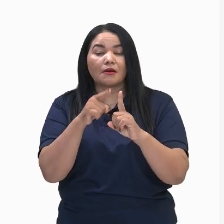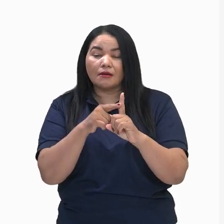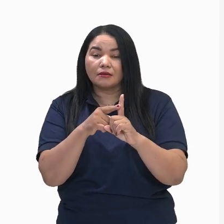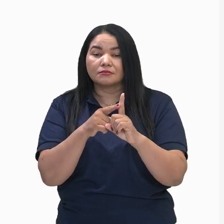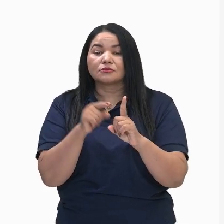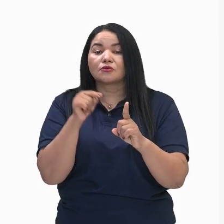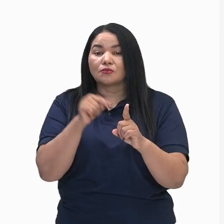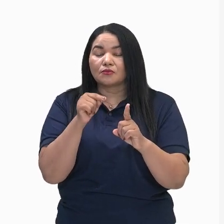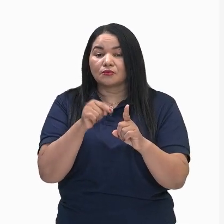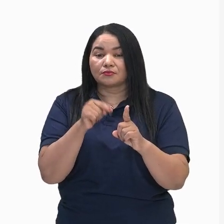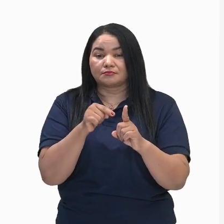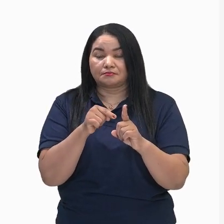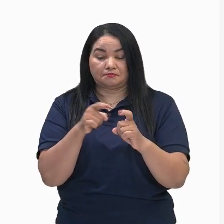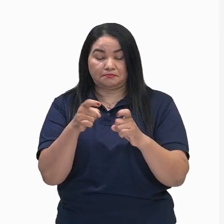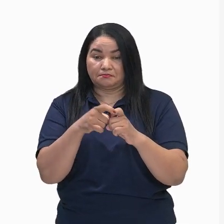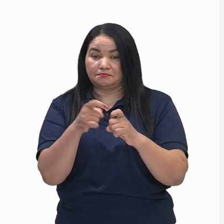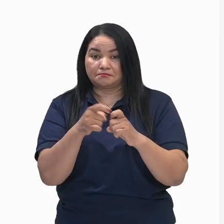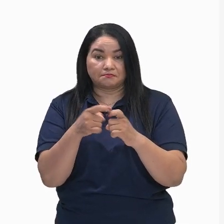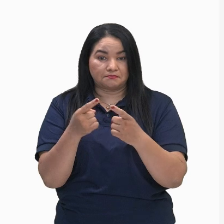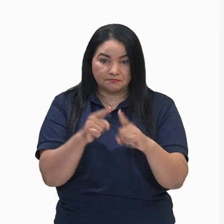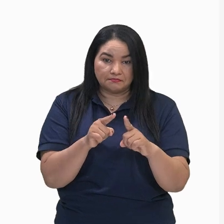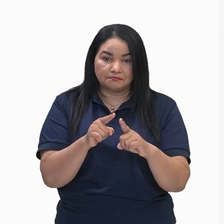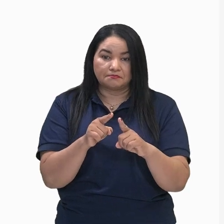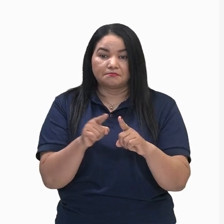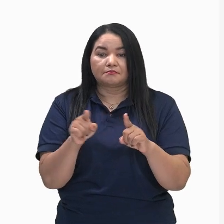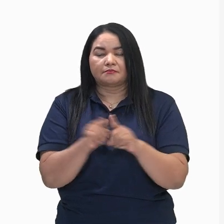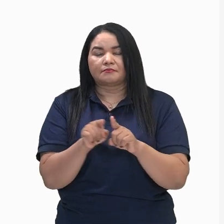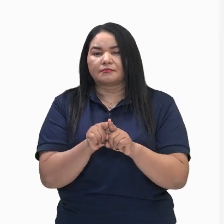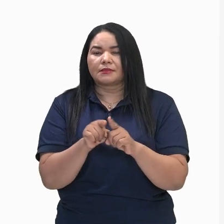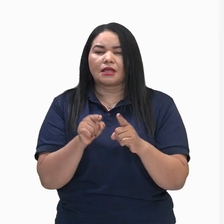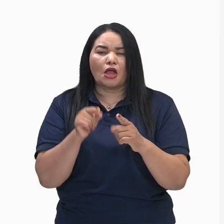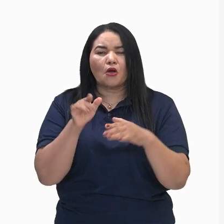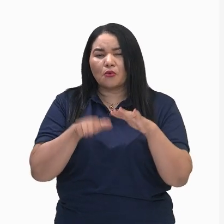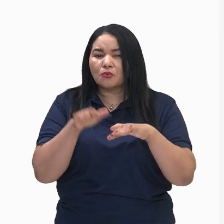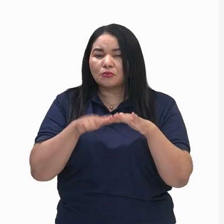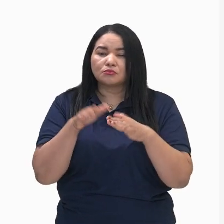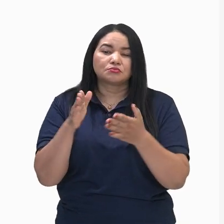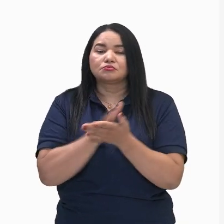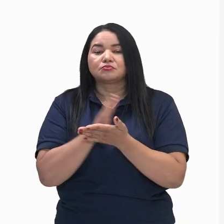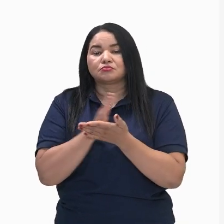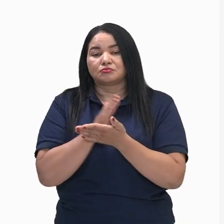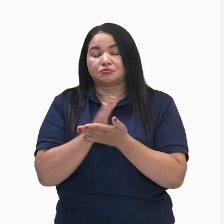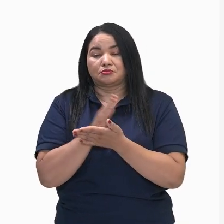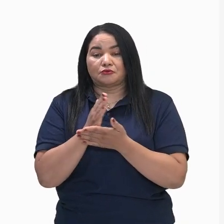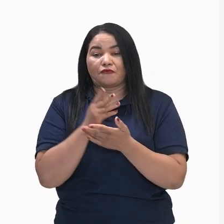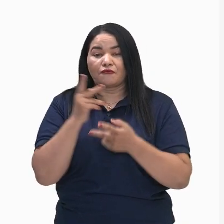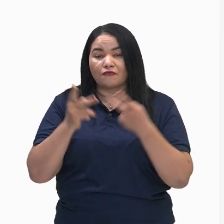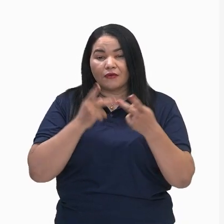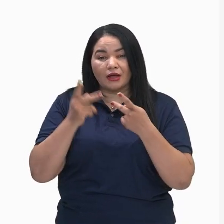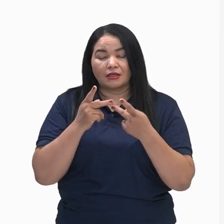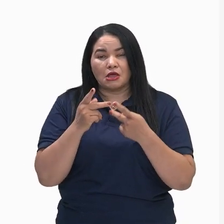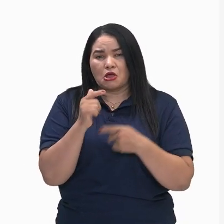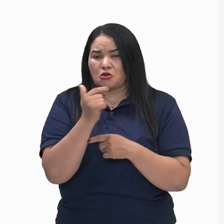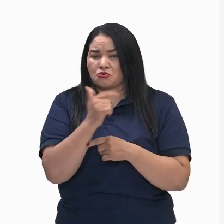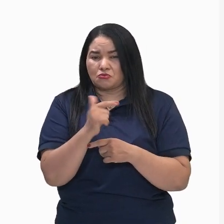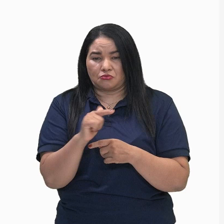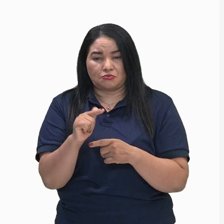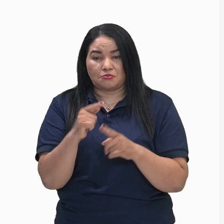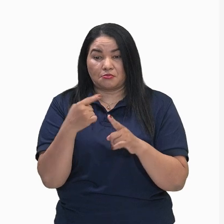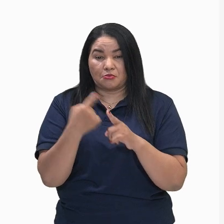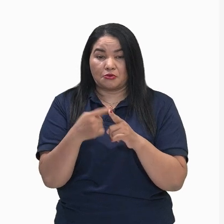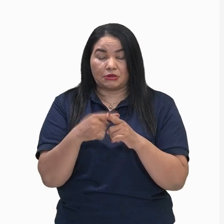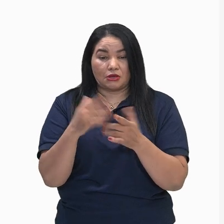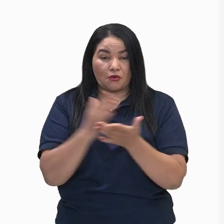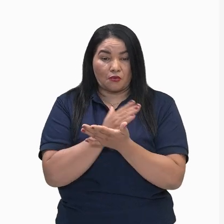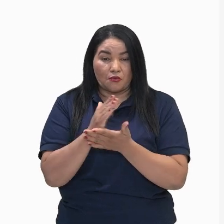ofende médicos. Dizem não existir o fenômeno, mas casos isolados